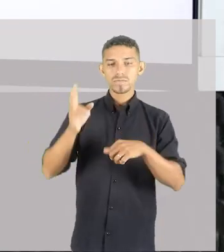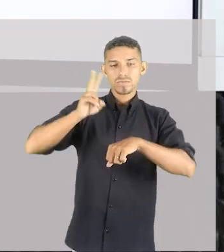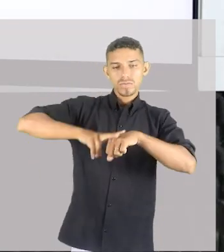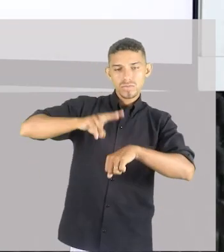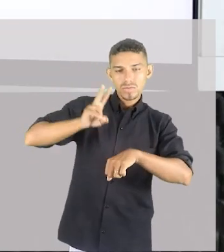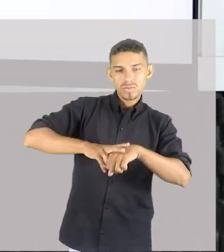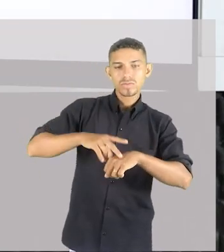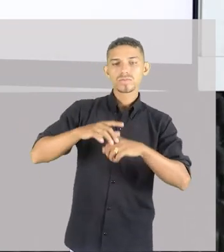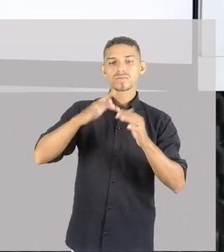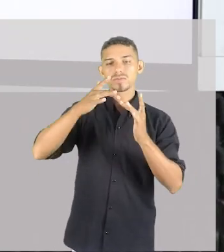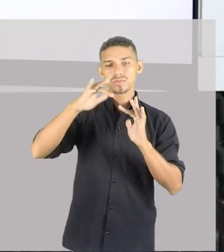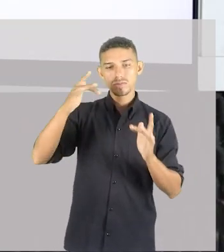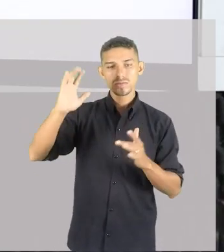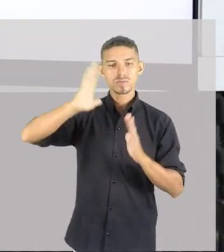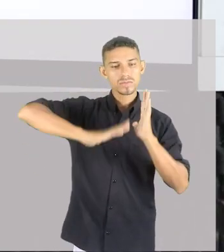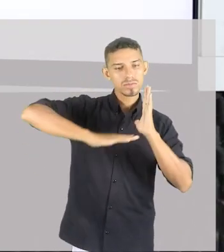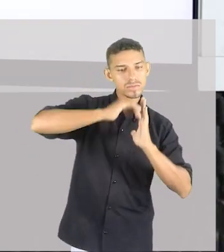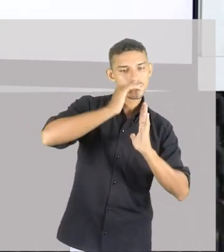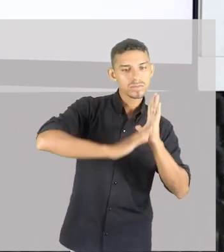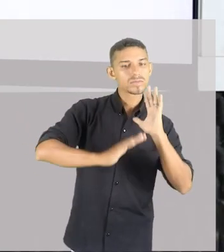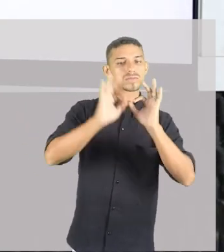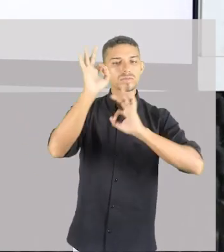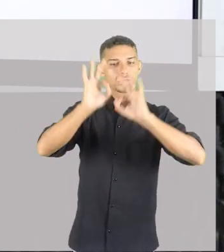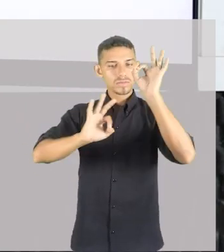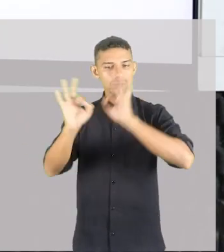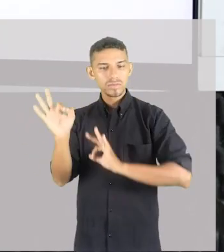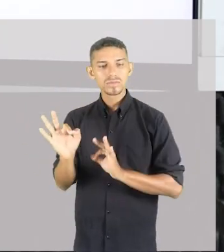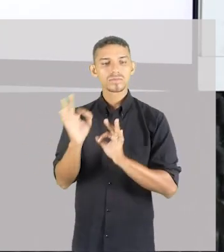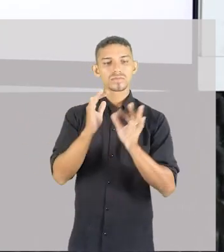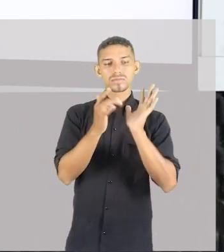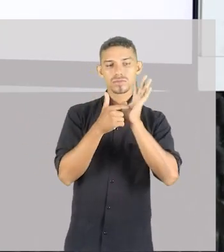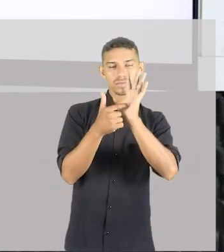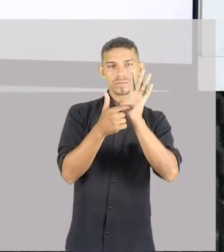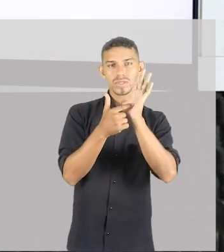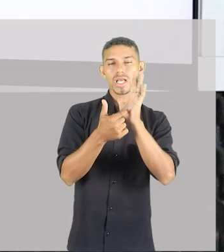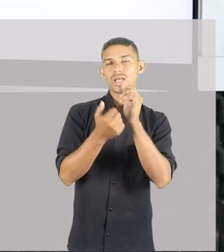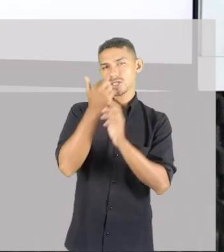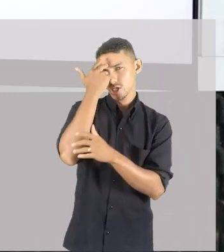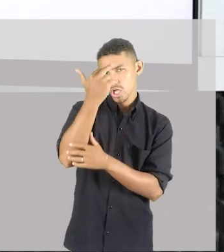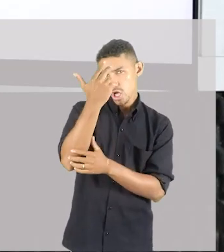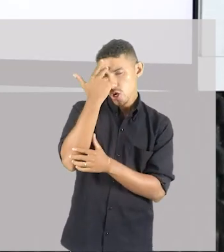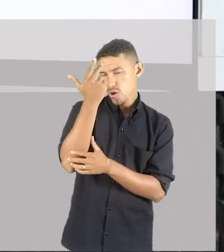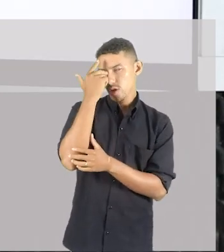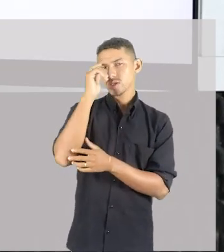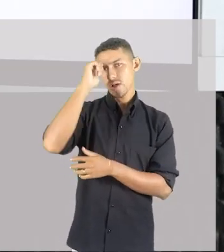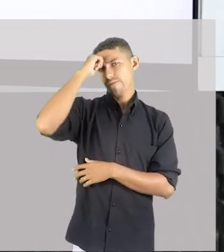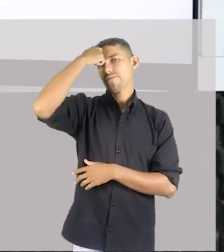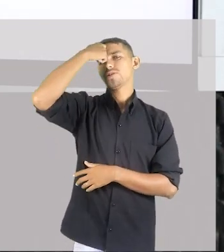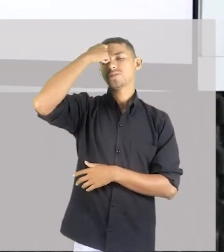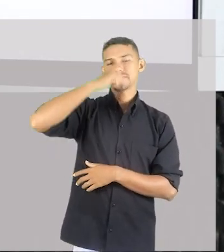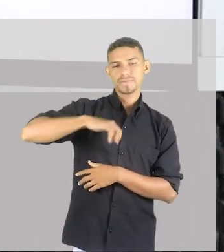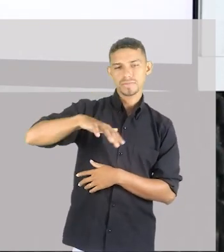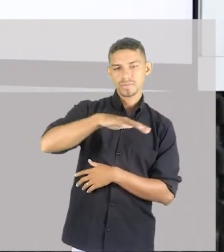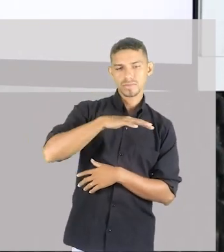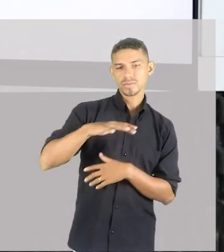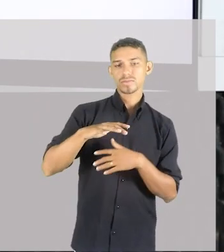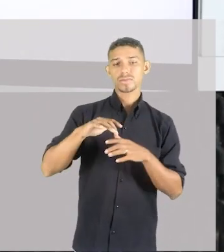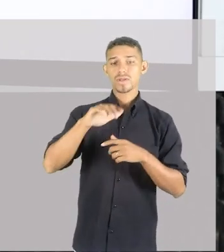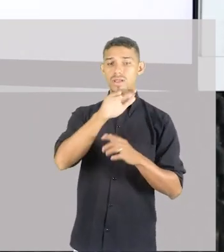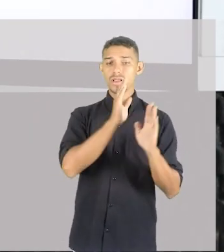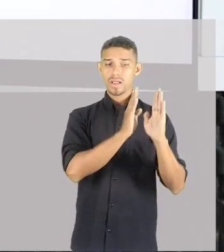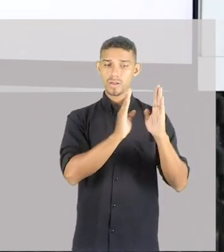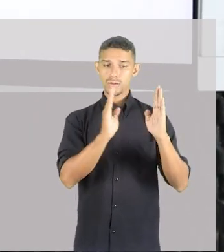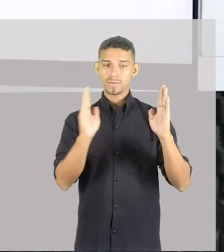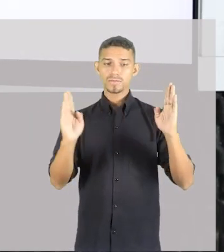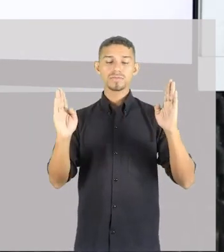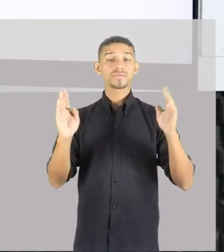vidros, cristais, pinturas, esculturas, gravuras, arte sacra de origem africana, arte de origem africana, acervo